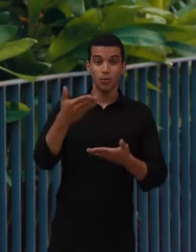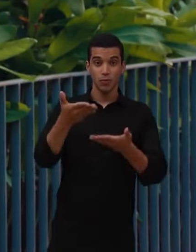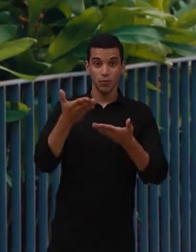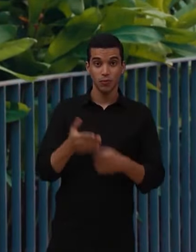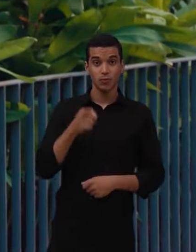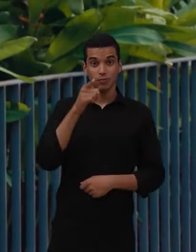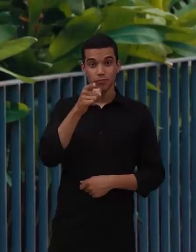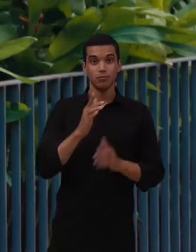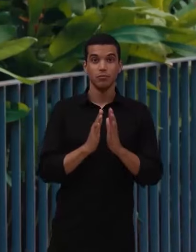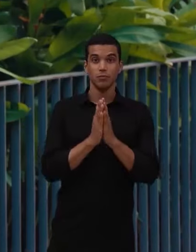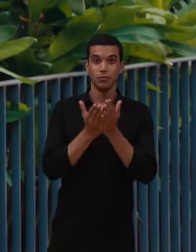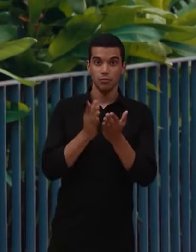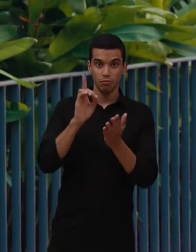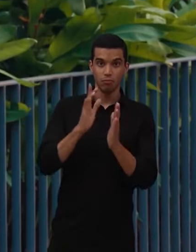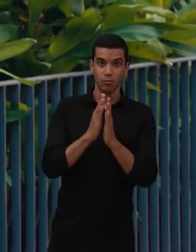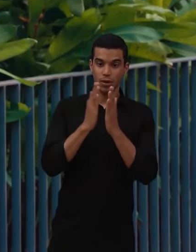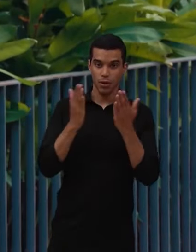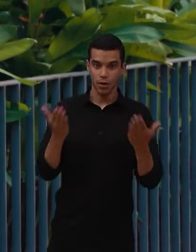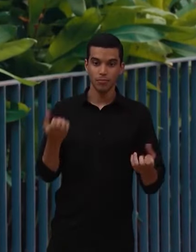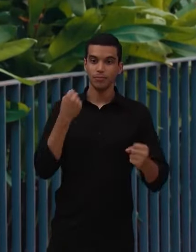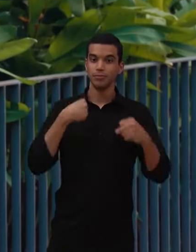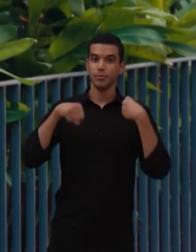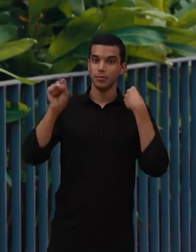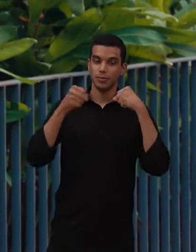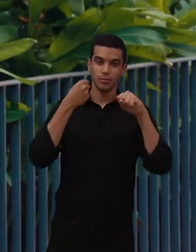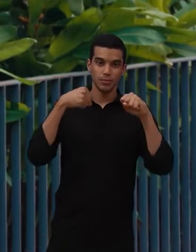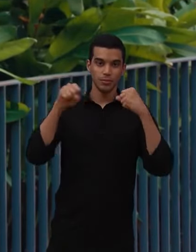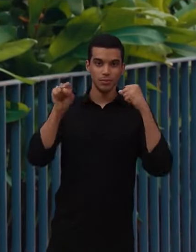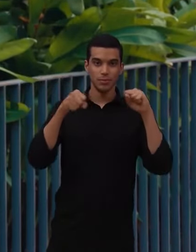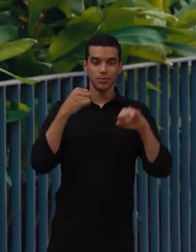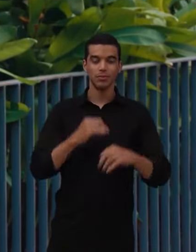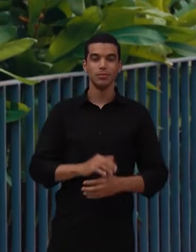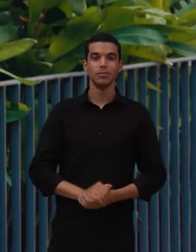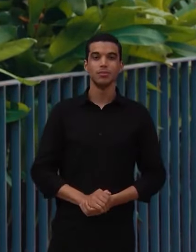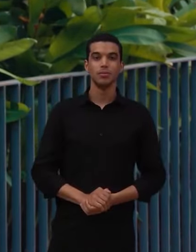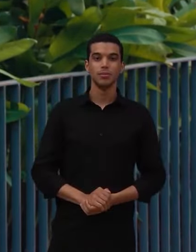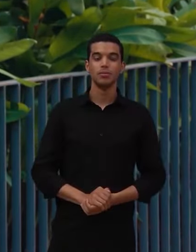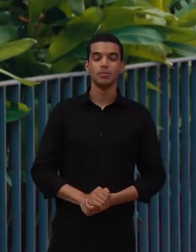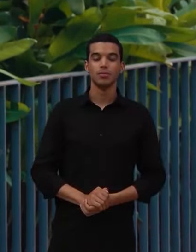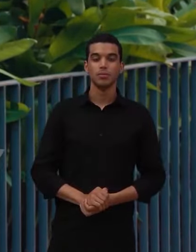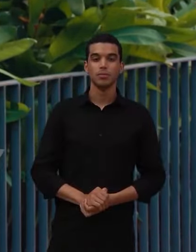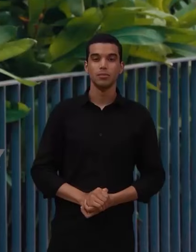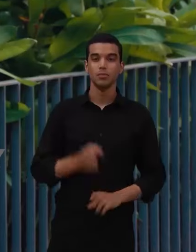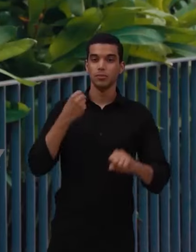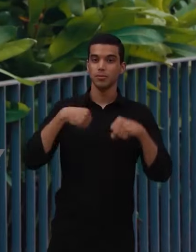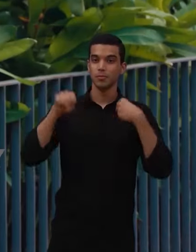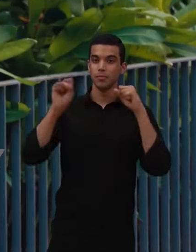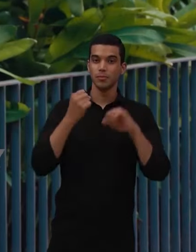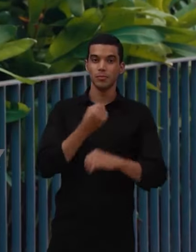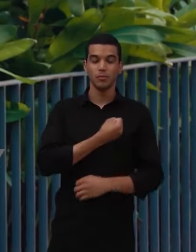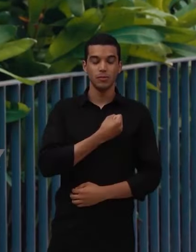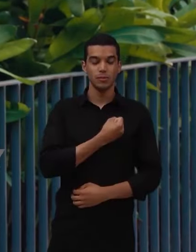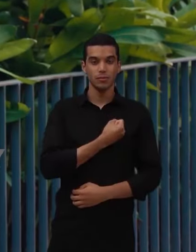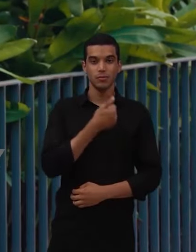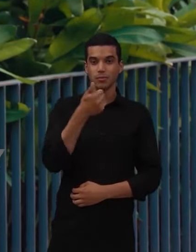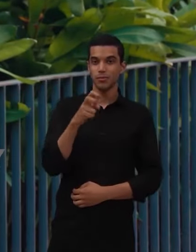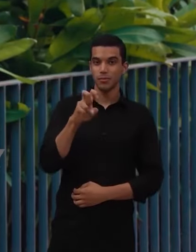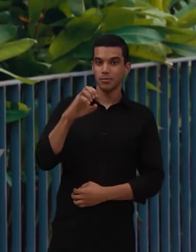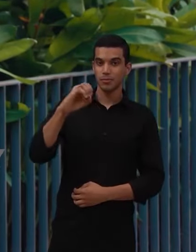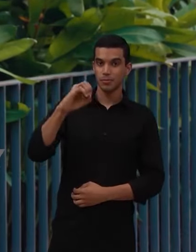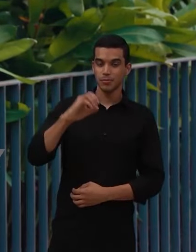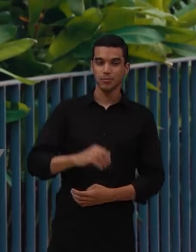quero convidá-los a abrir sua Bíblia no livro dos Salmos, Salmos de número 150.